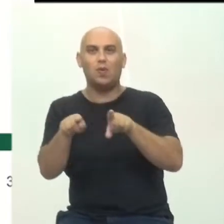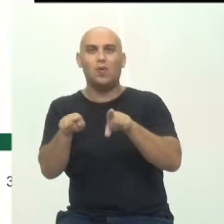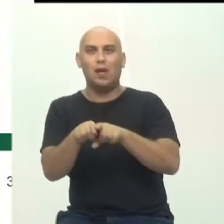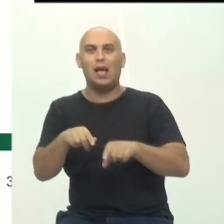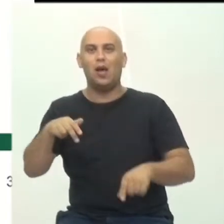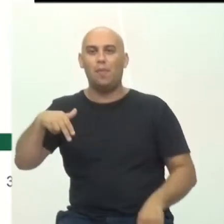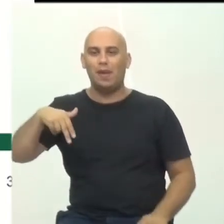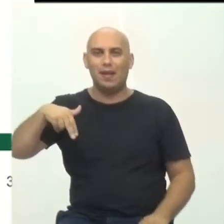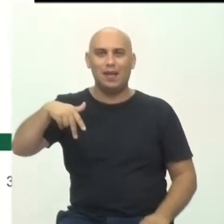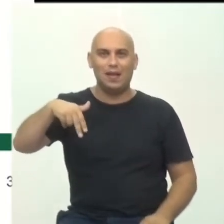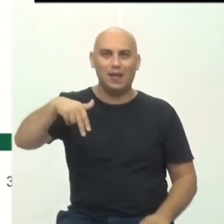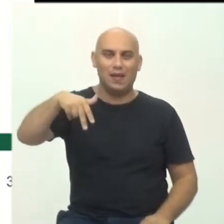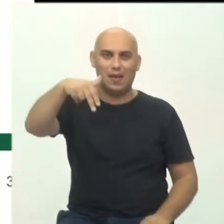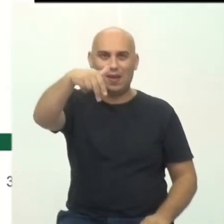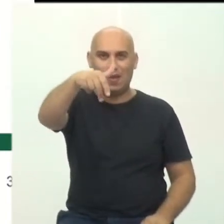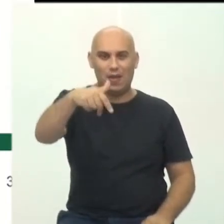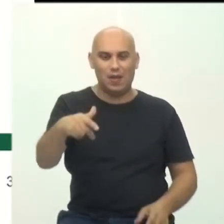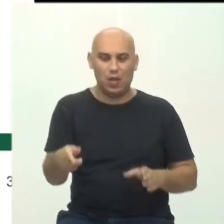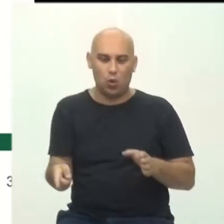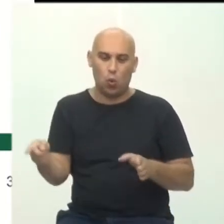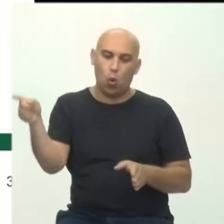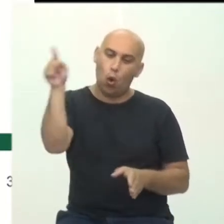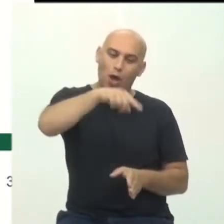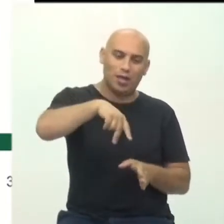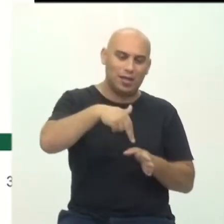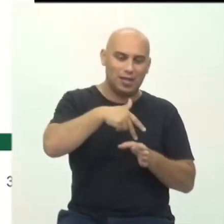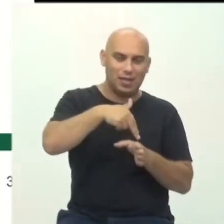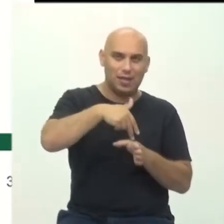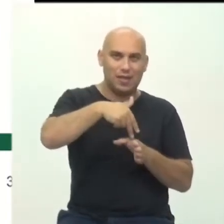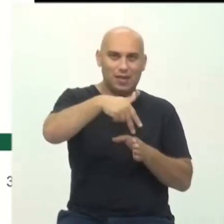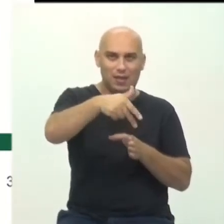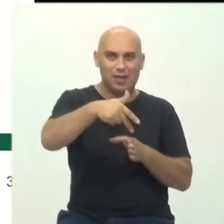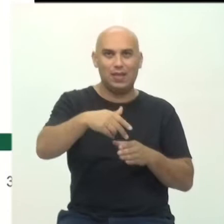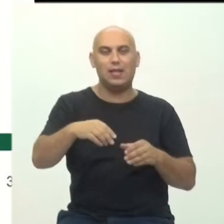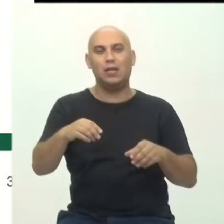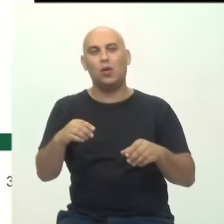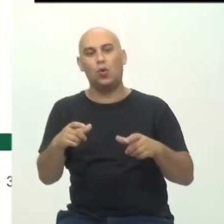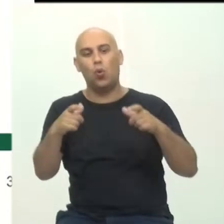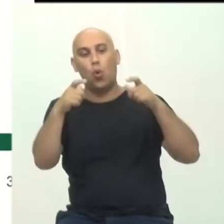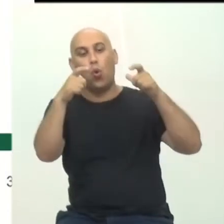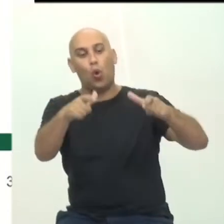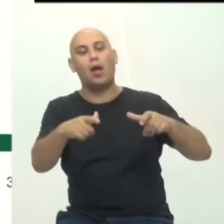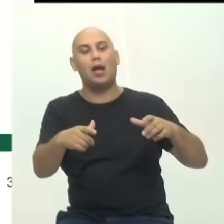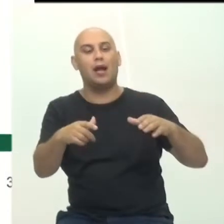pedestre acaba ficando a calçada onde está as paradas de ônibus.